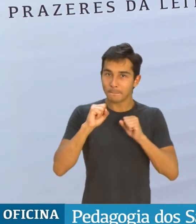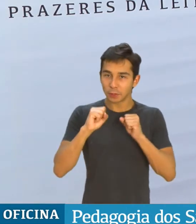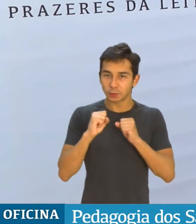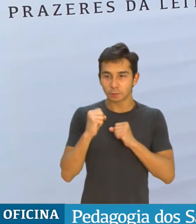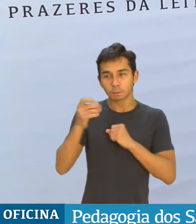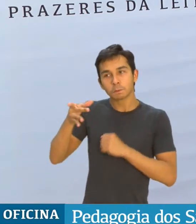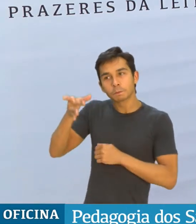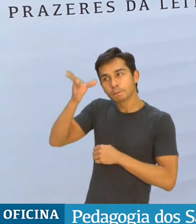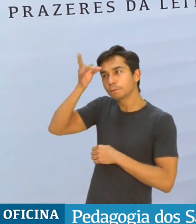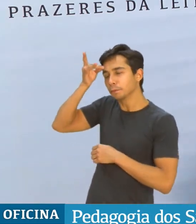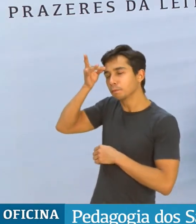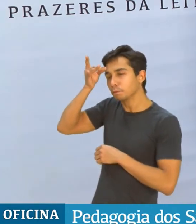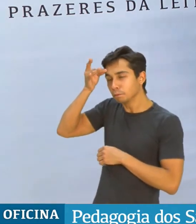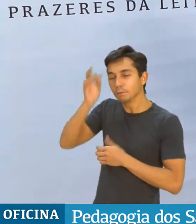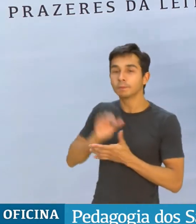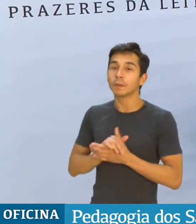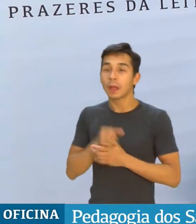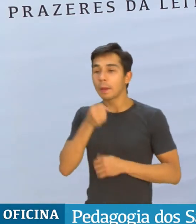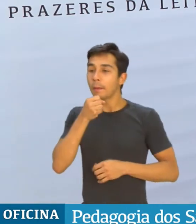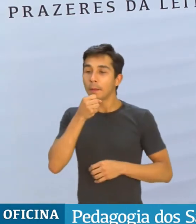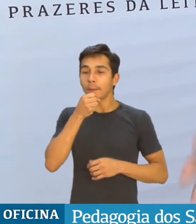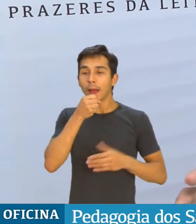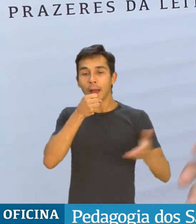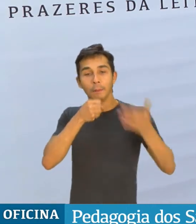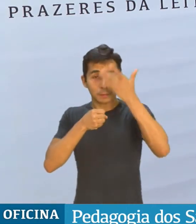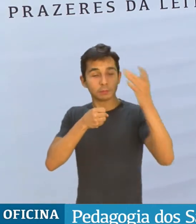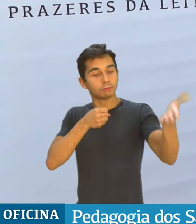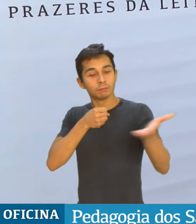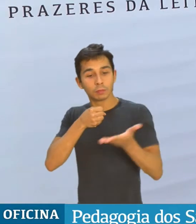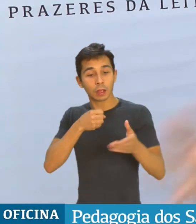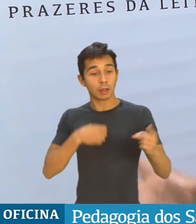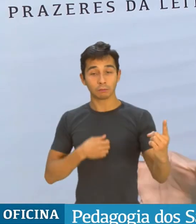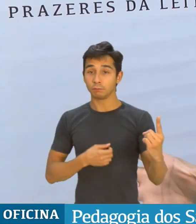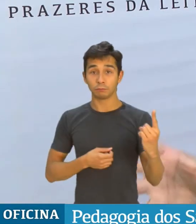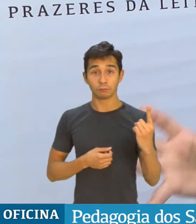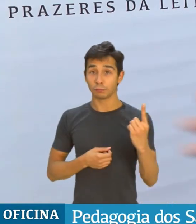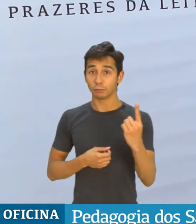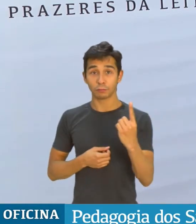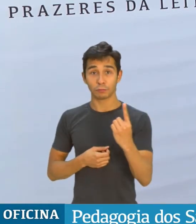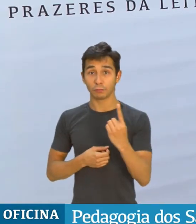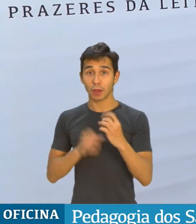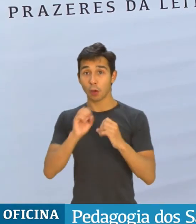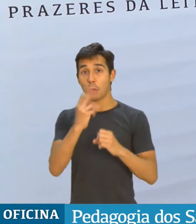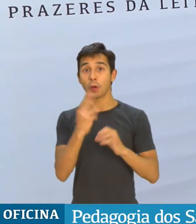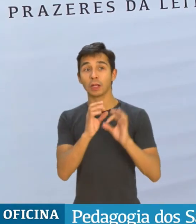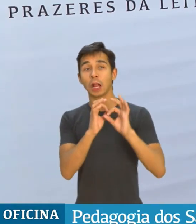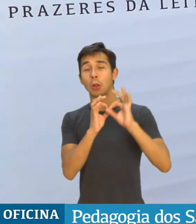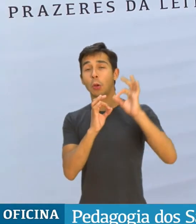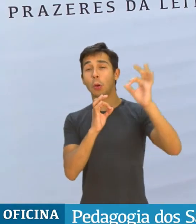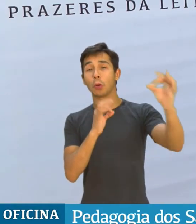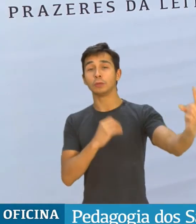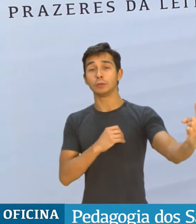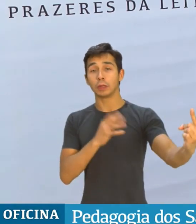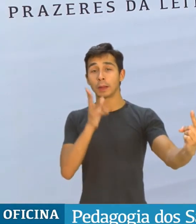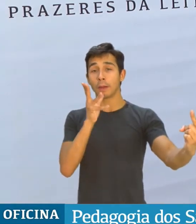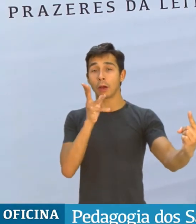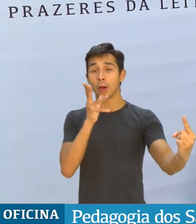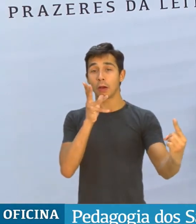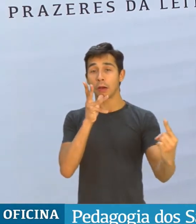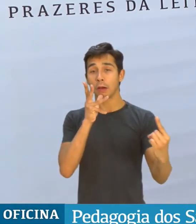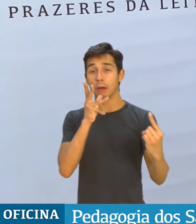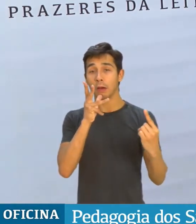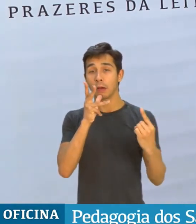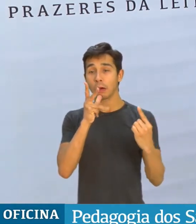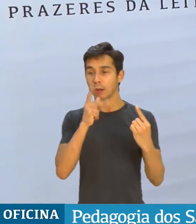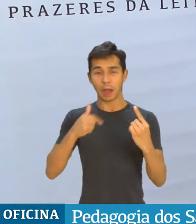pessoa ela tá vindo no palco, mas ela tá muito longe. Aquele sarau que você tá fazendo que tá bombando A galera tá amando, só que a pessoa, você